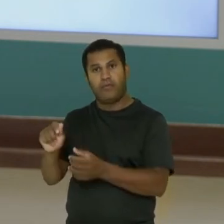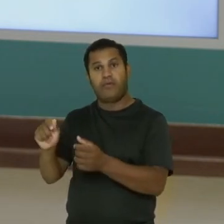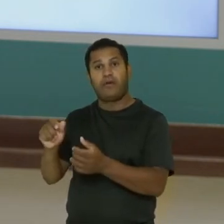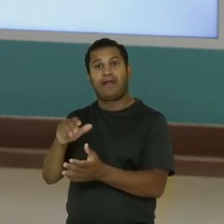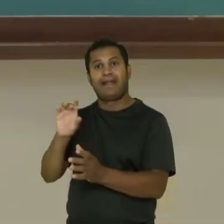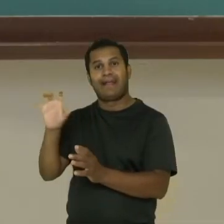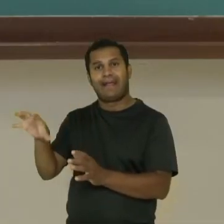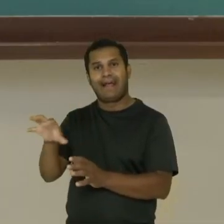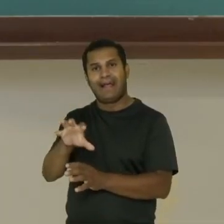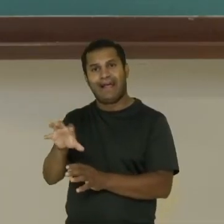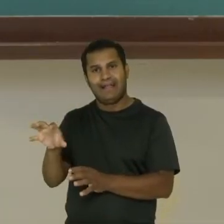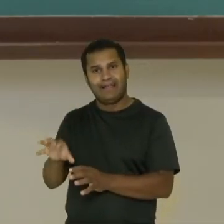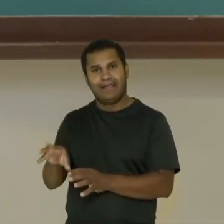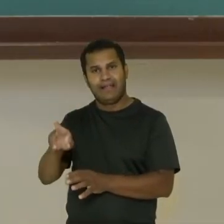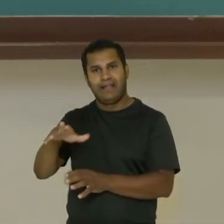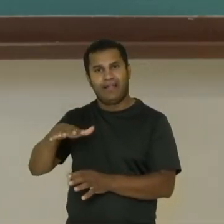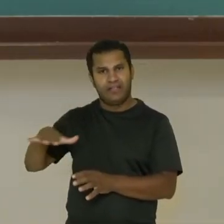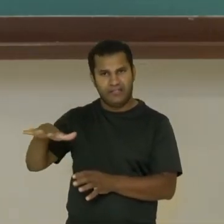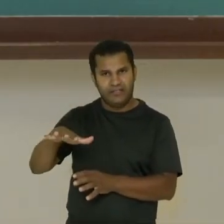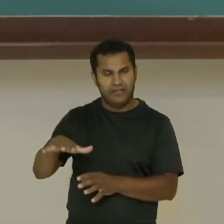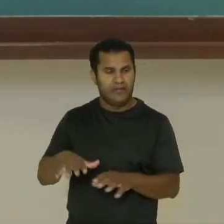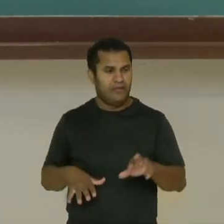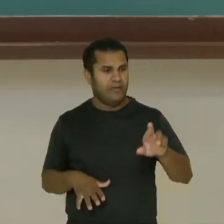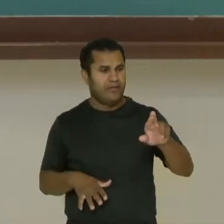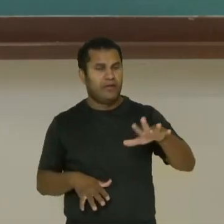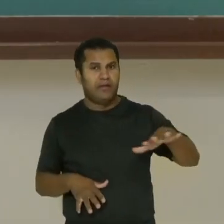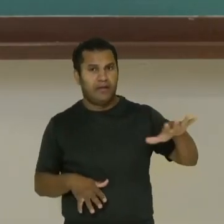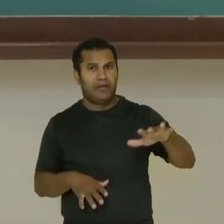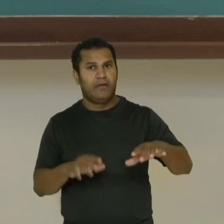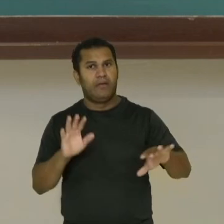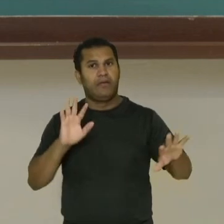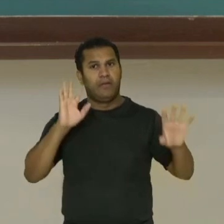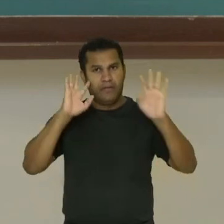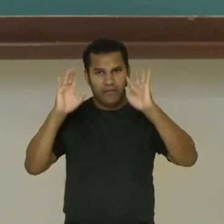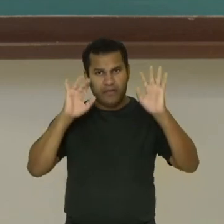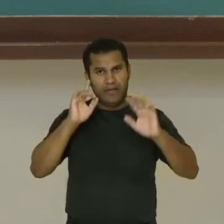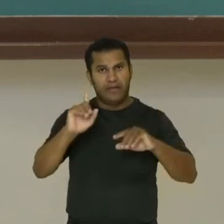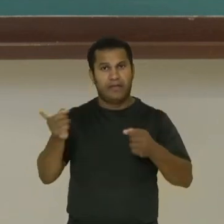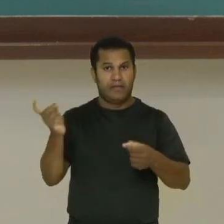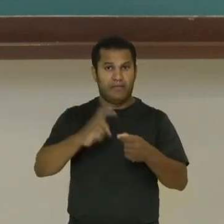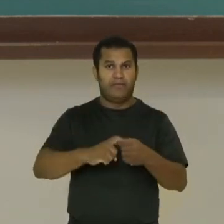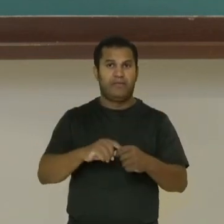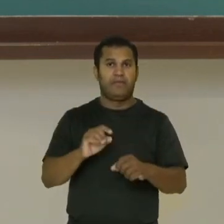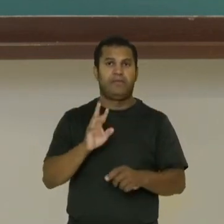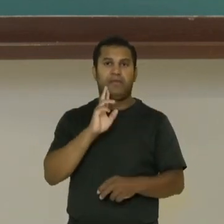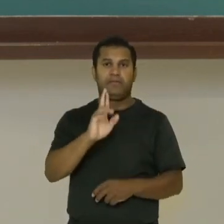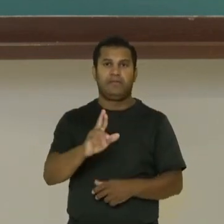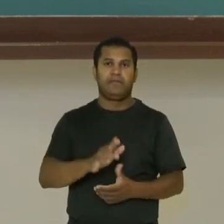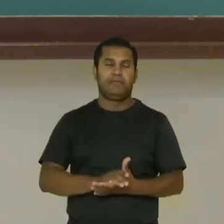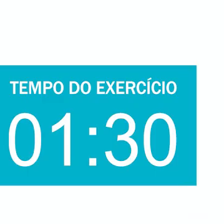regiões? Pensem com atenção, respondam e nós já voltamos para corrigir.